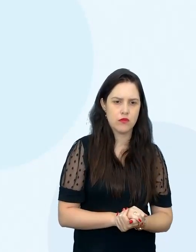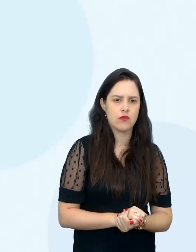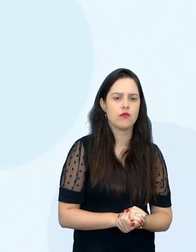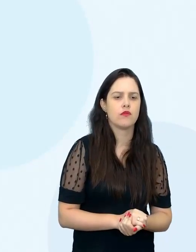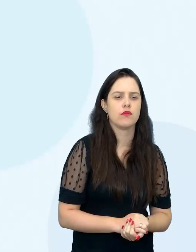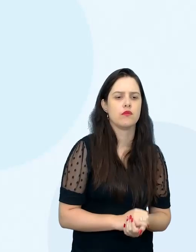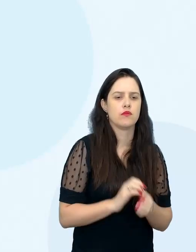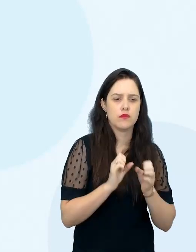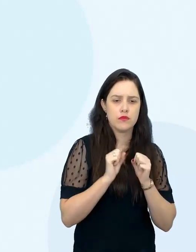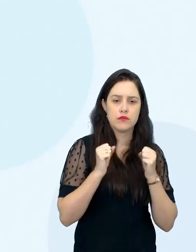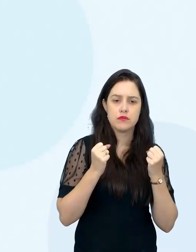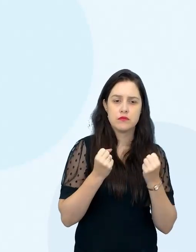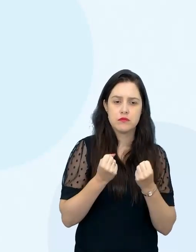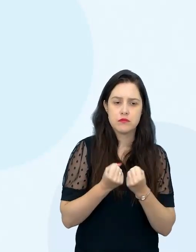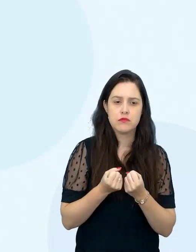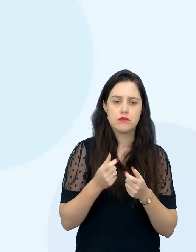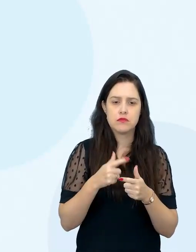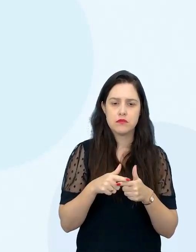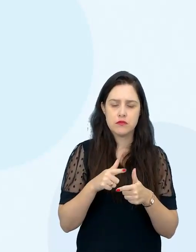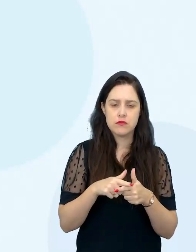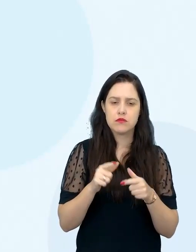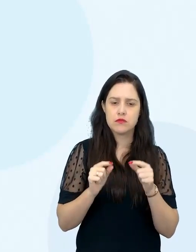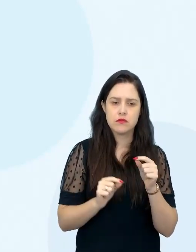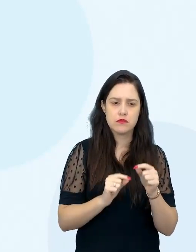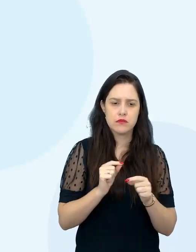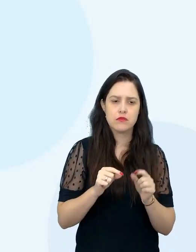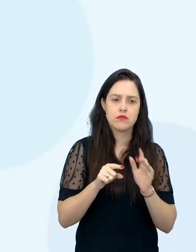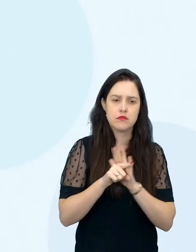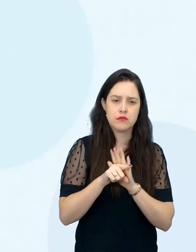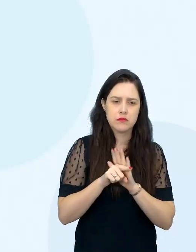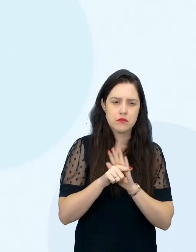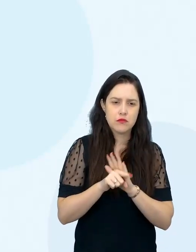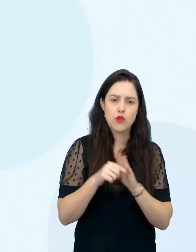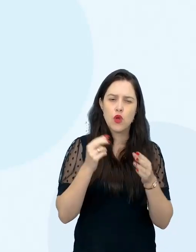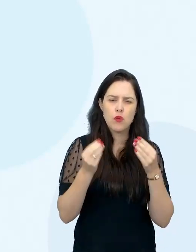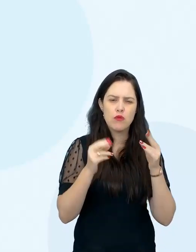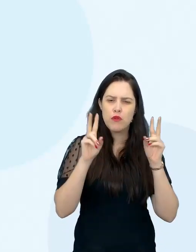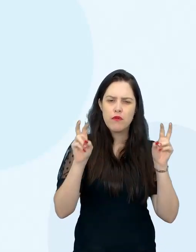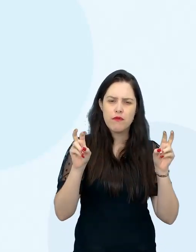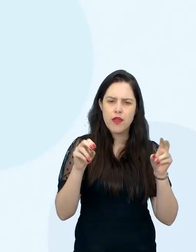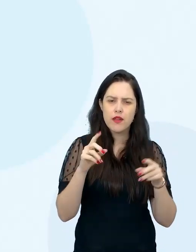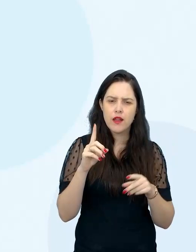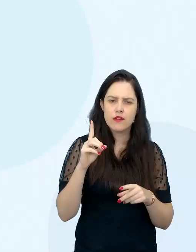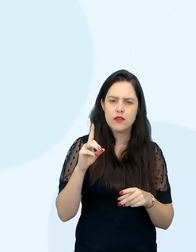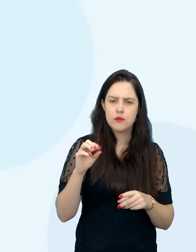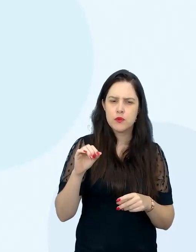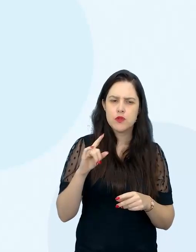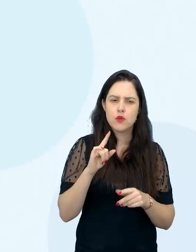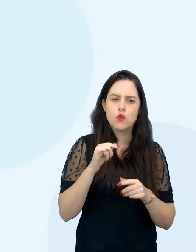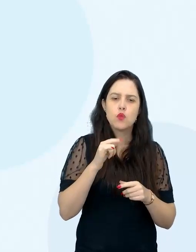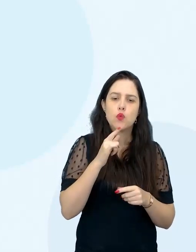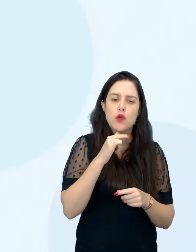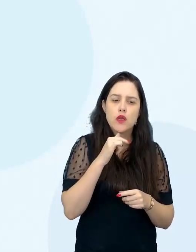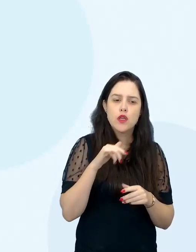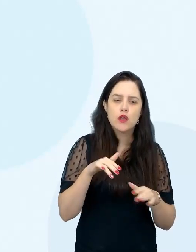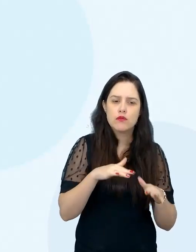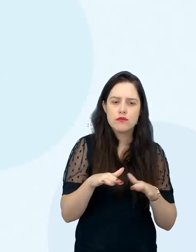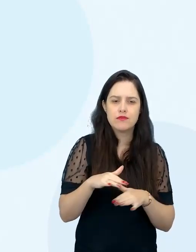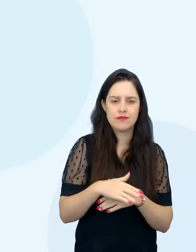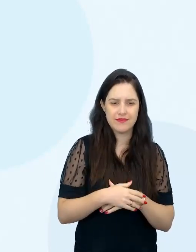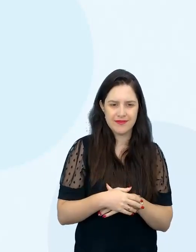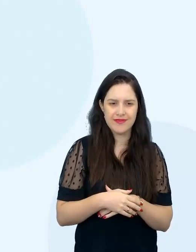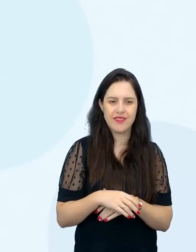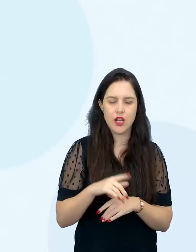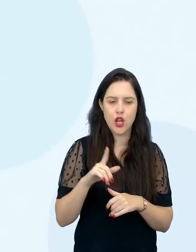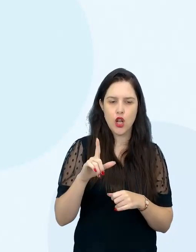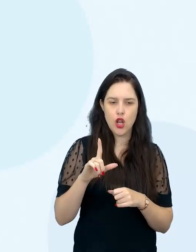na sistematização, sugestão, por exemplo, pesquisa sobre como foi feita a despoluição do rio Tâmisa lá em Londres, que teve que